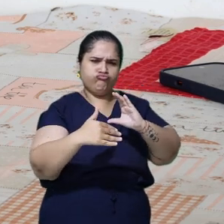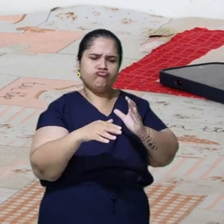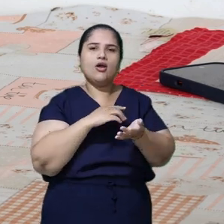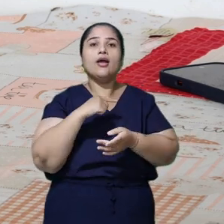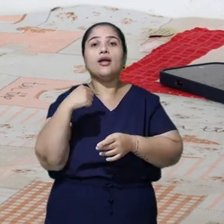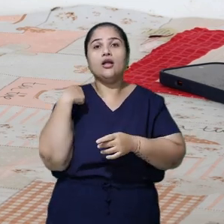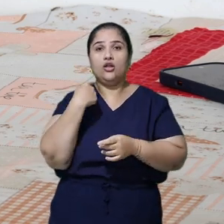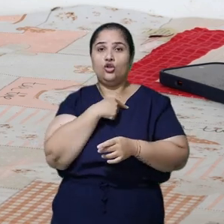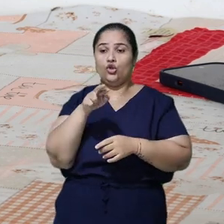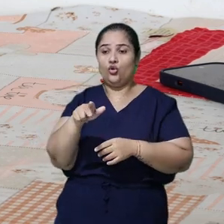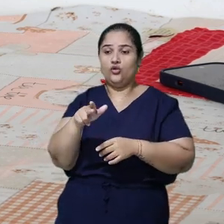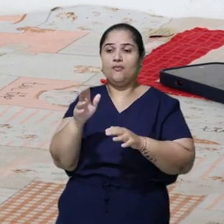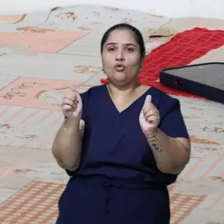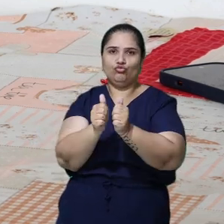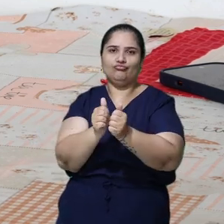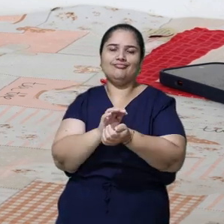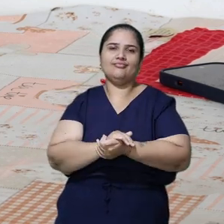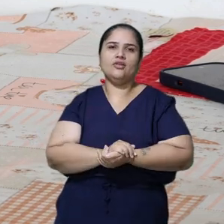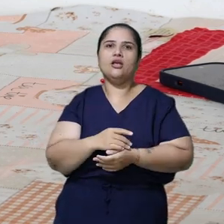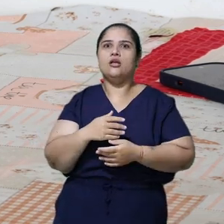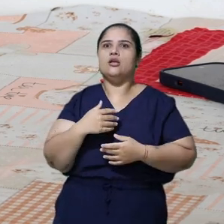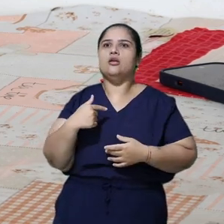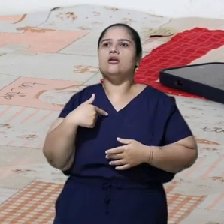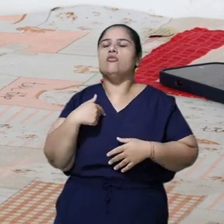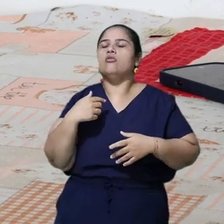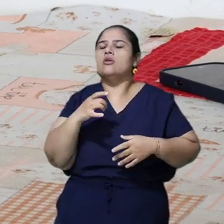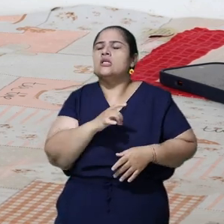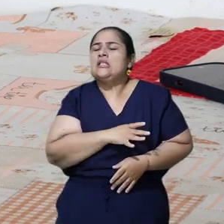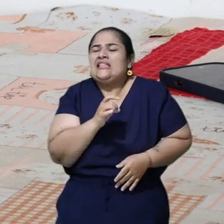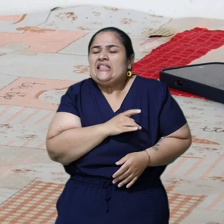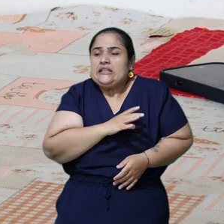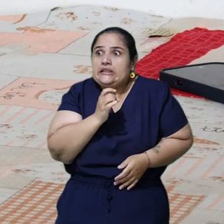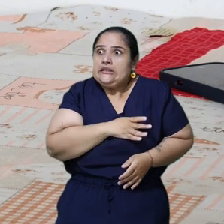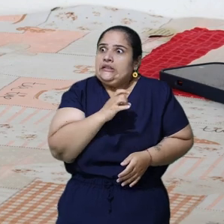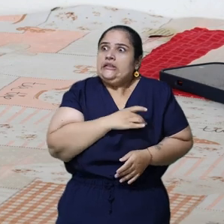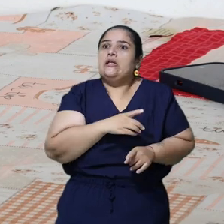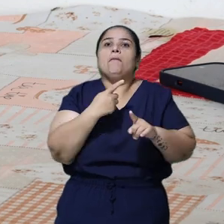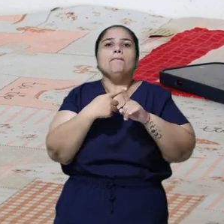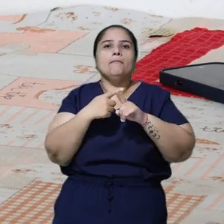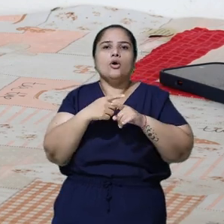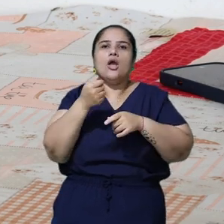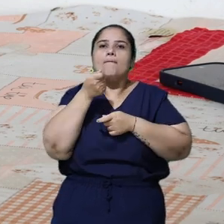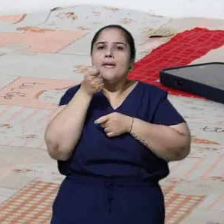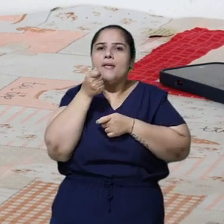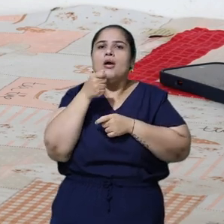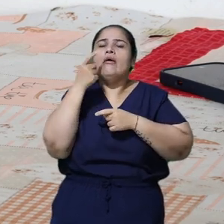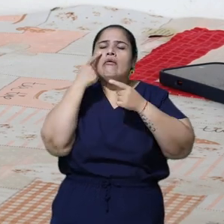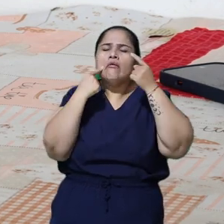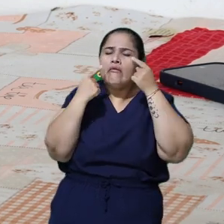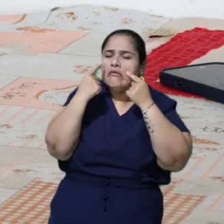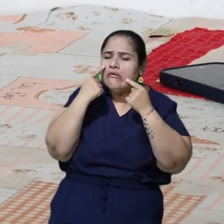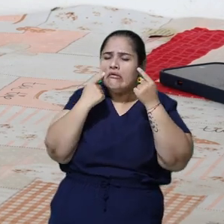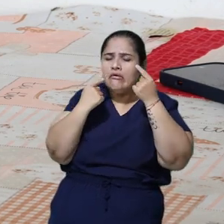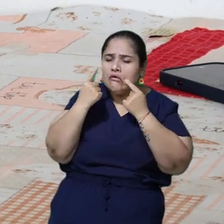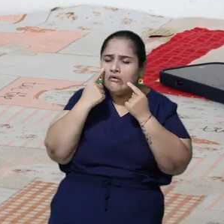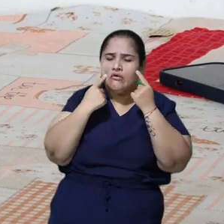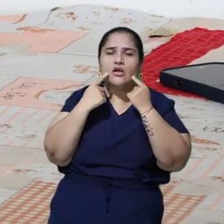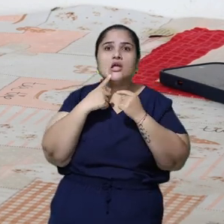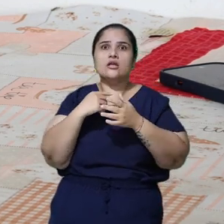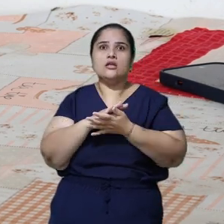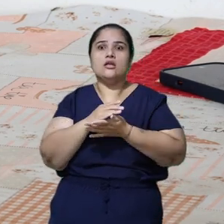E foi aterrorizante, porque era um áudio dela chorando e era um áudio